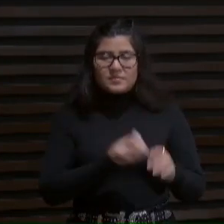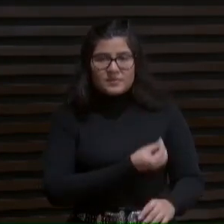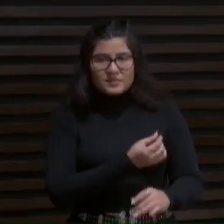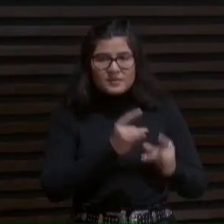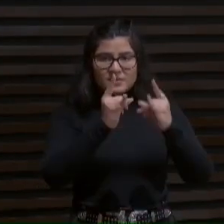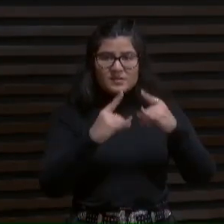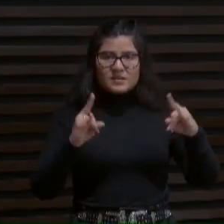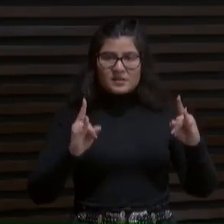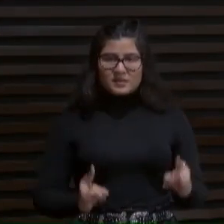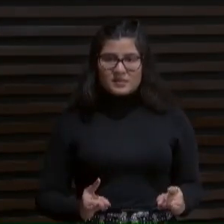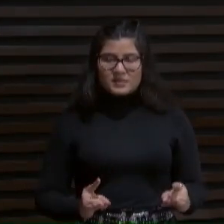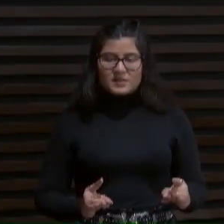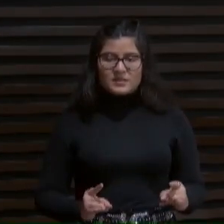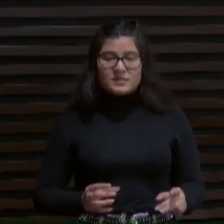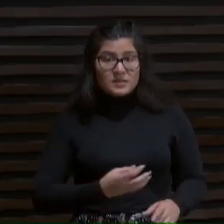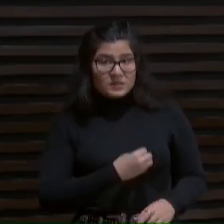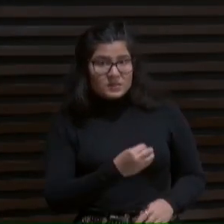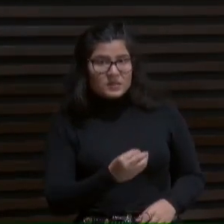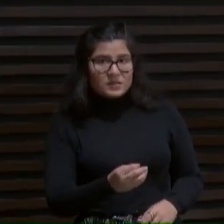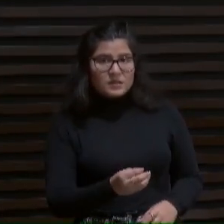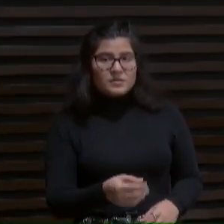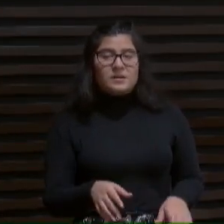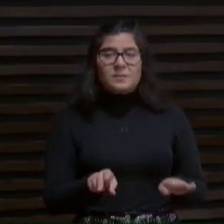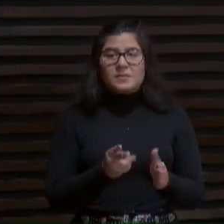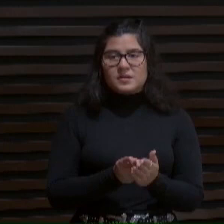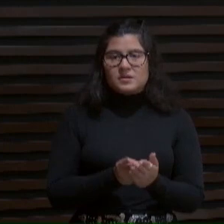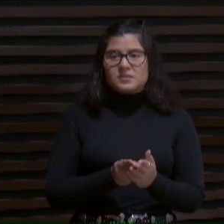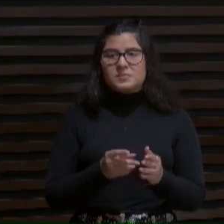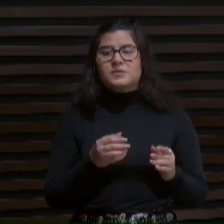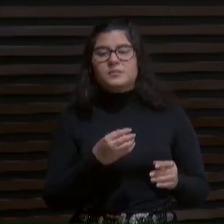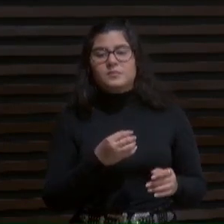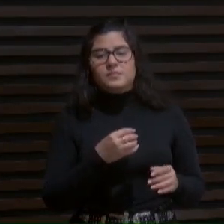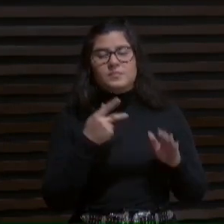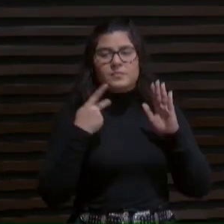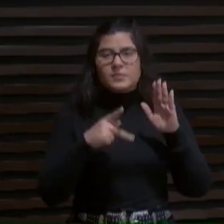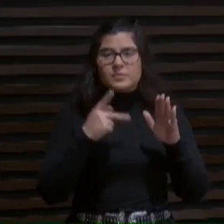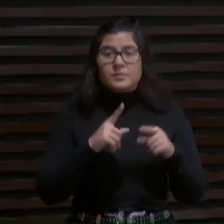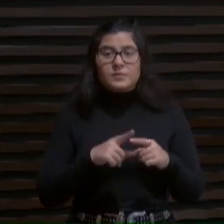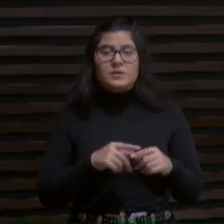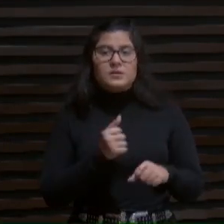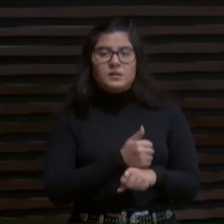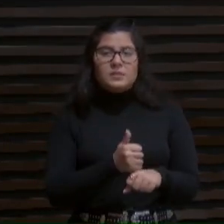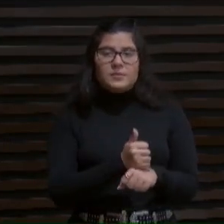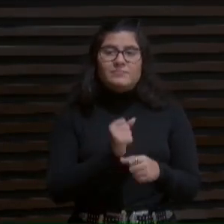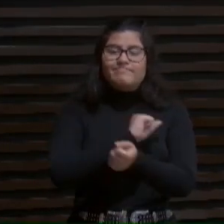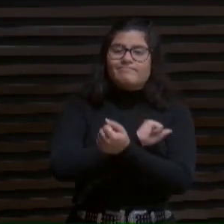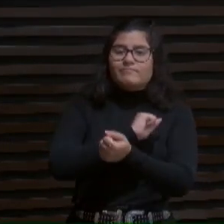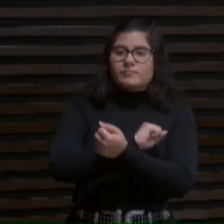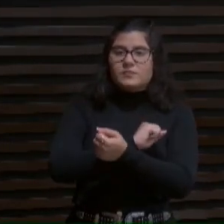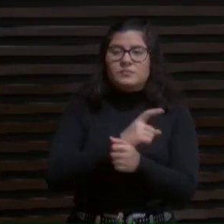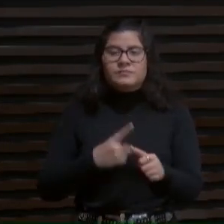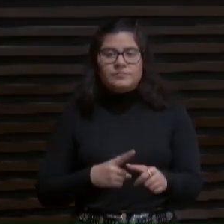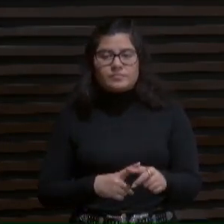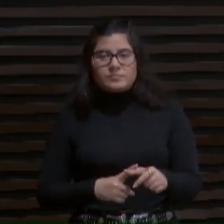e Jacó, herdeiros com ele da mesma promessa, porque Abraão aguardava a cidade que tem